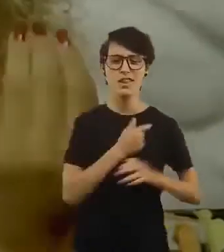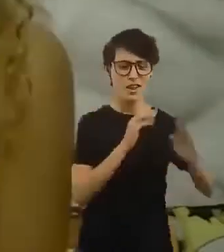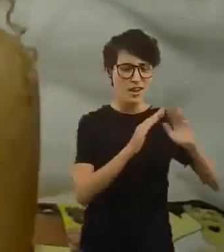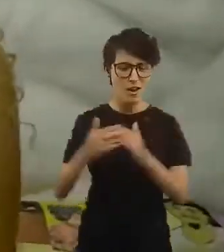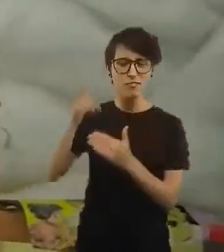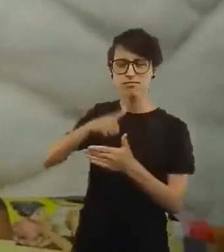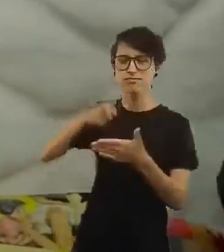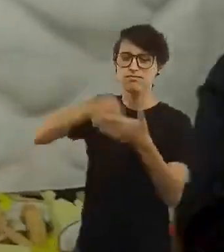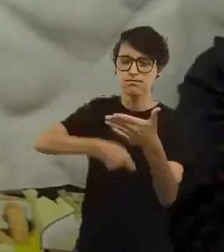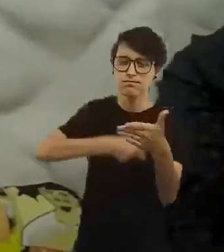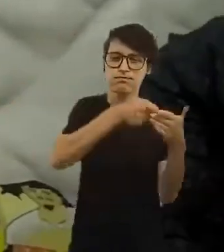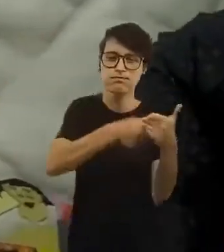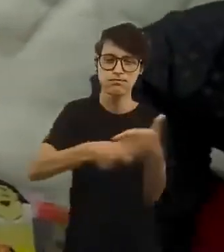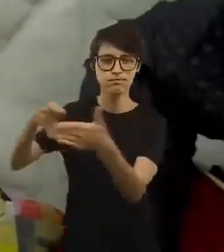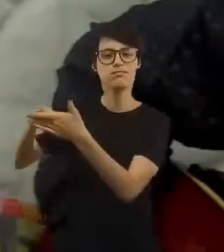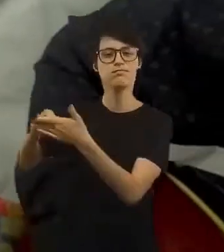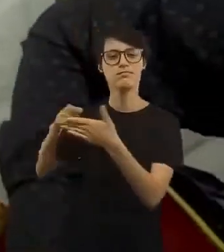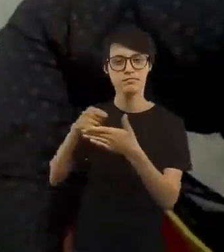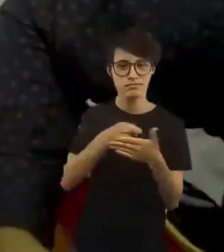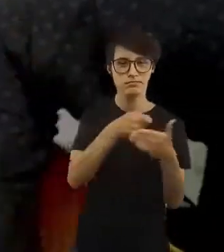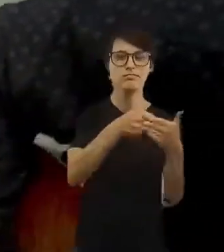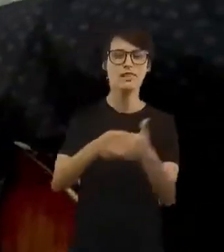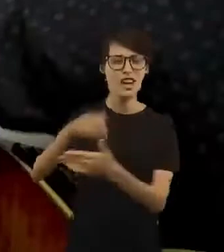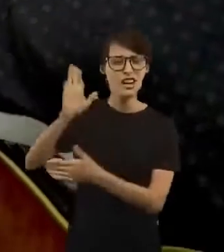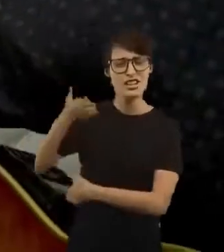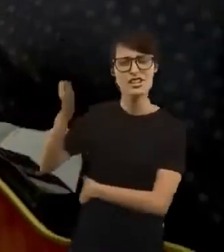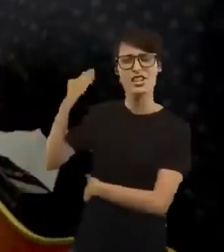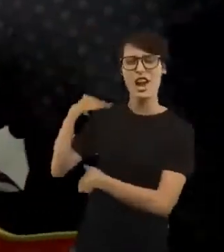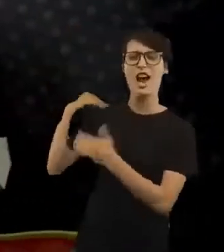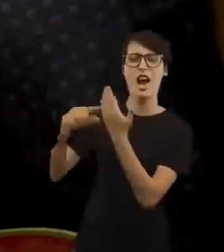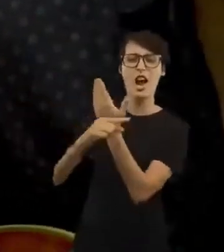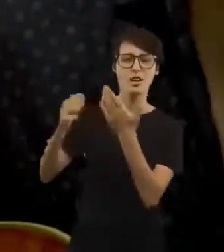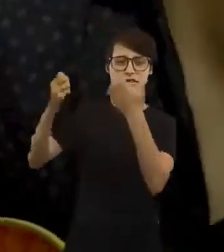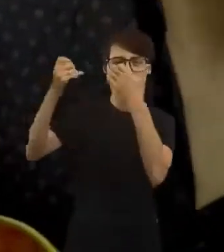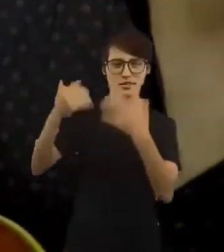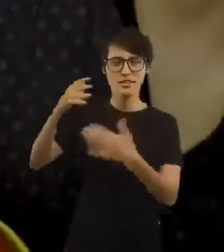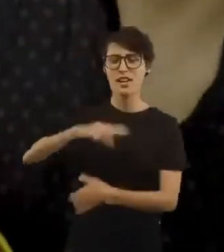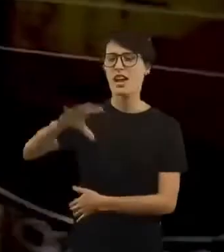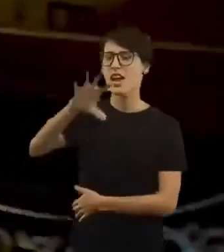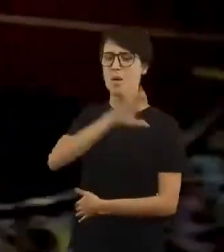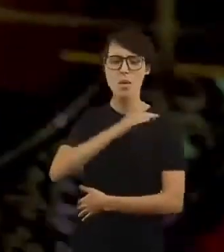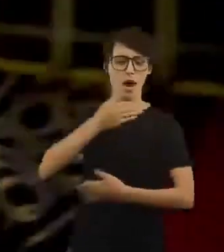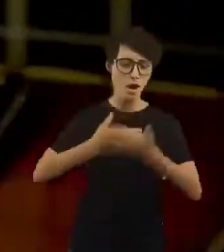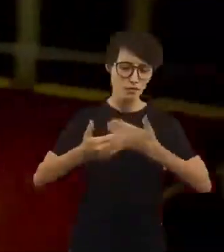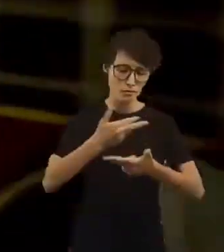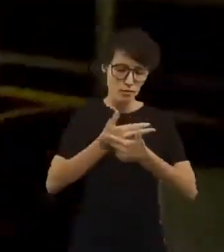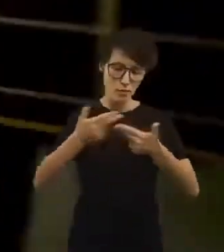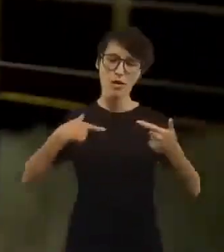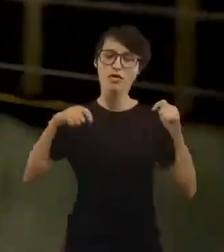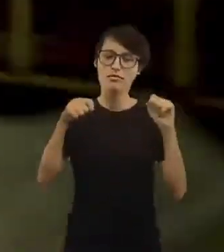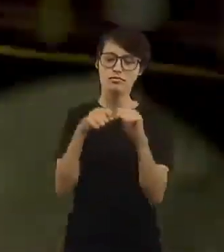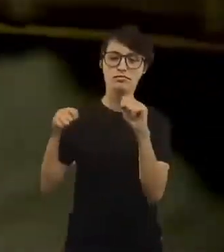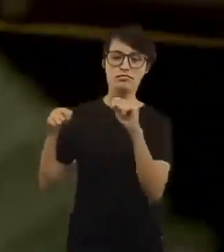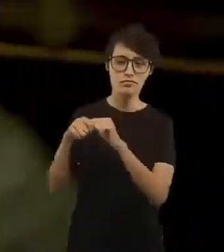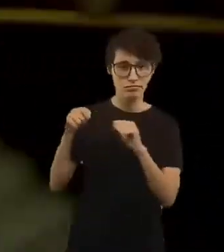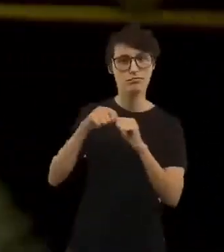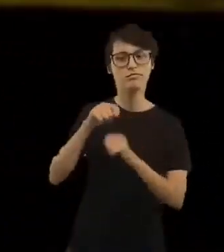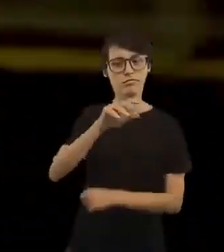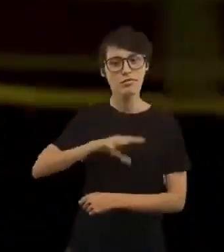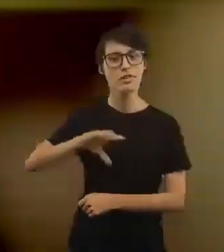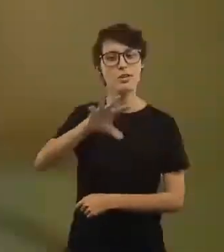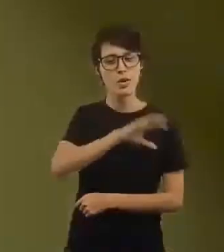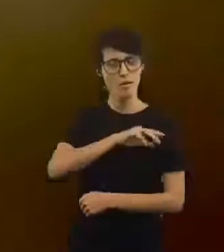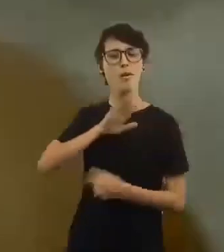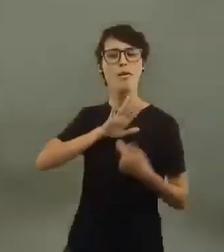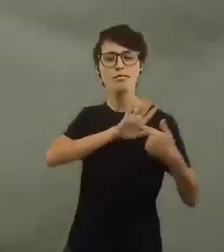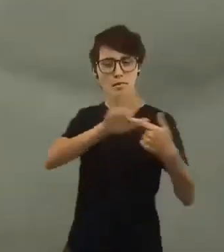luta. E já disse marechal, eu amo tanto o que eu faço. Que esse amor vai ser possível.